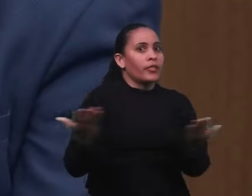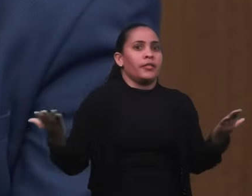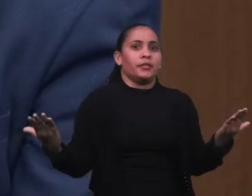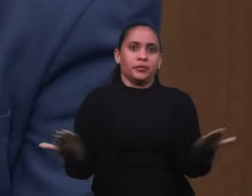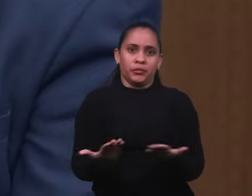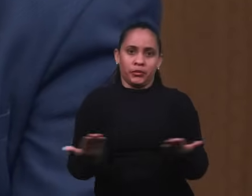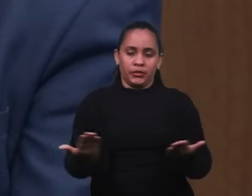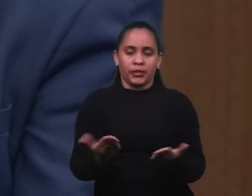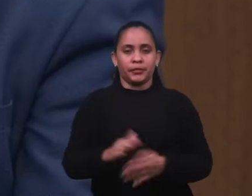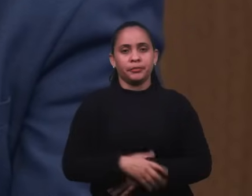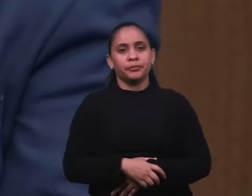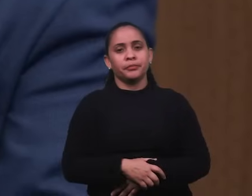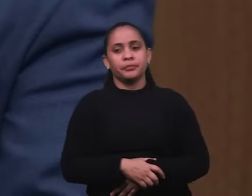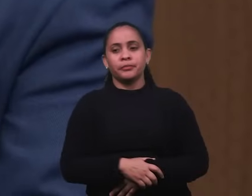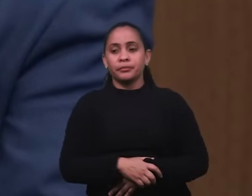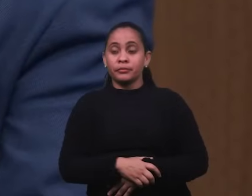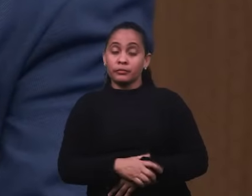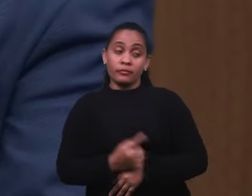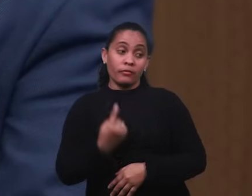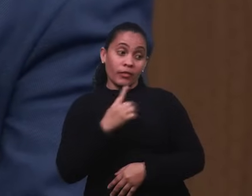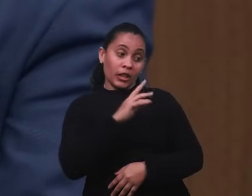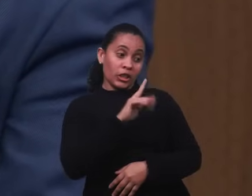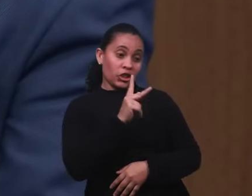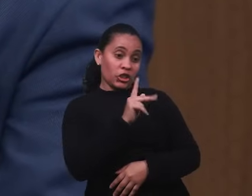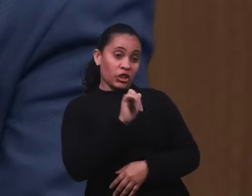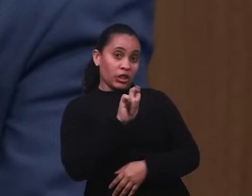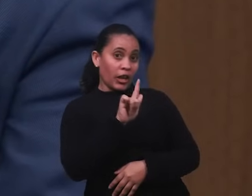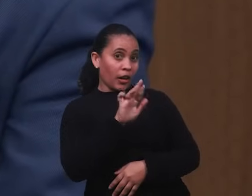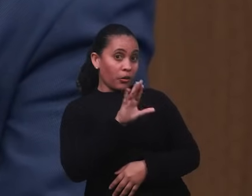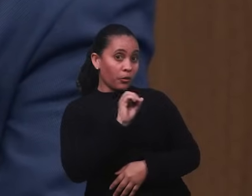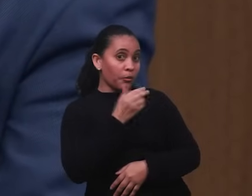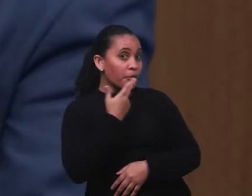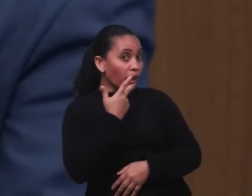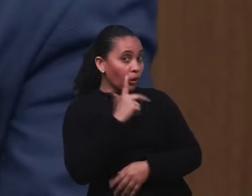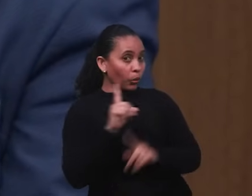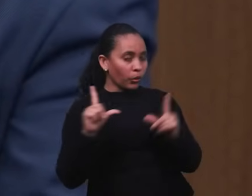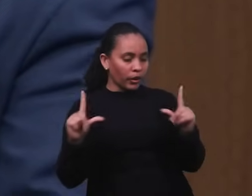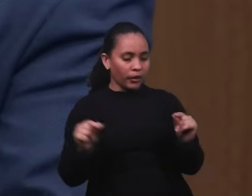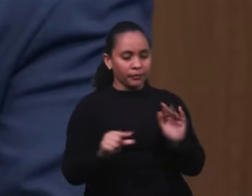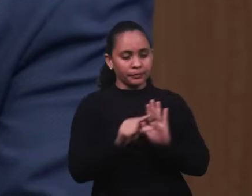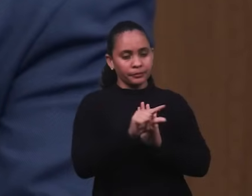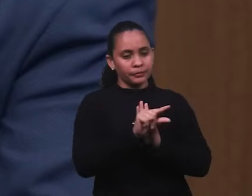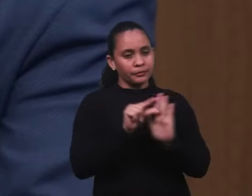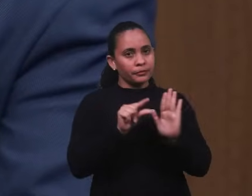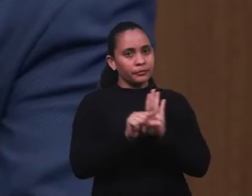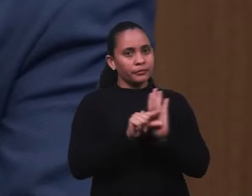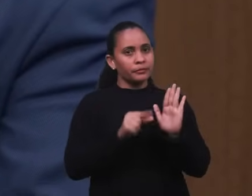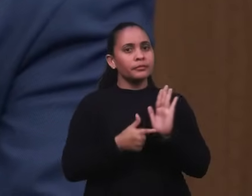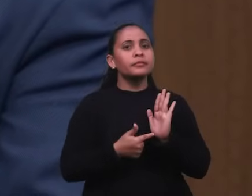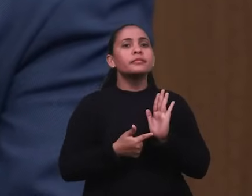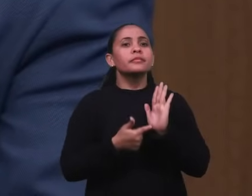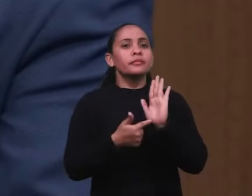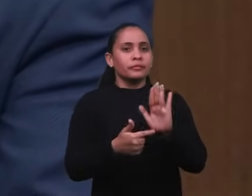Tiago também reforçou, né? No Salmo 139, nos primeiros versos ali que o Senhor diz